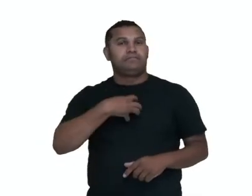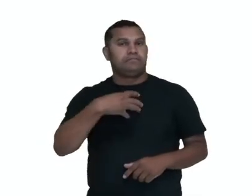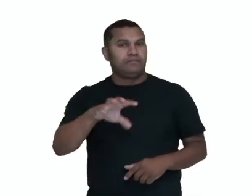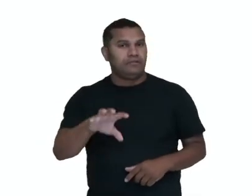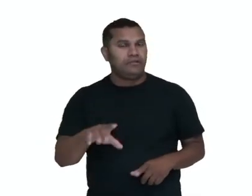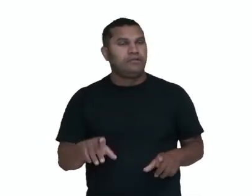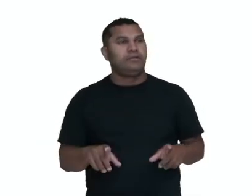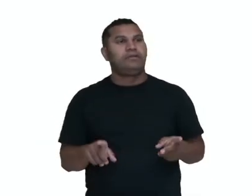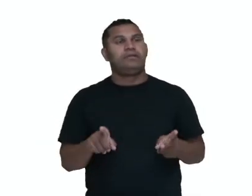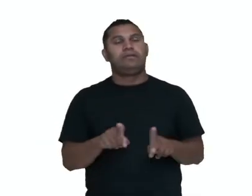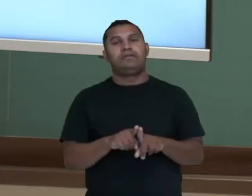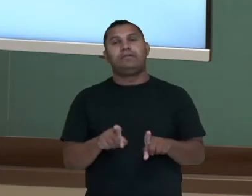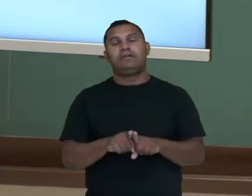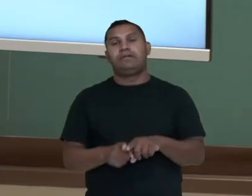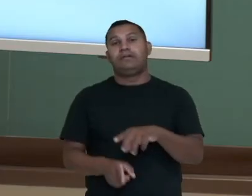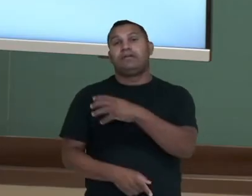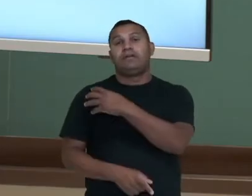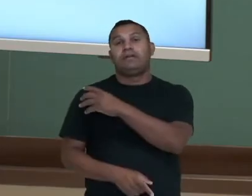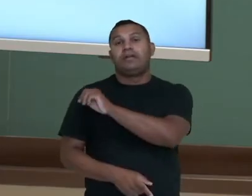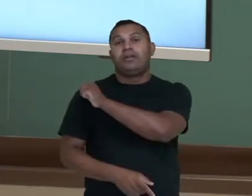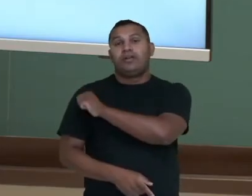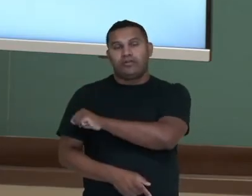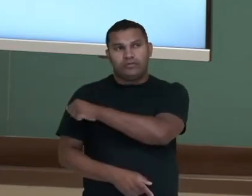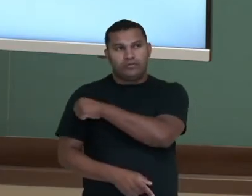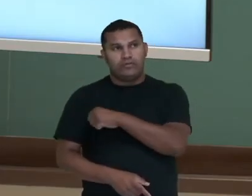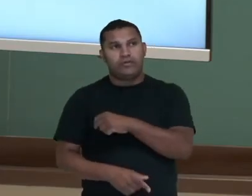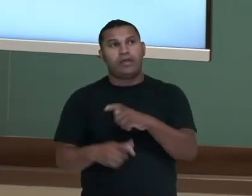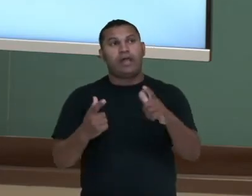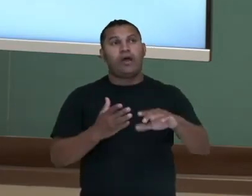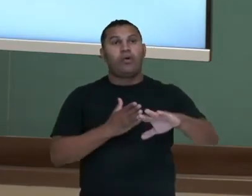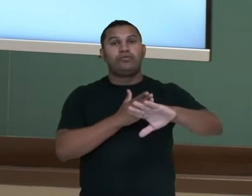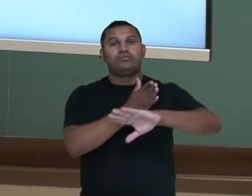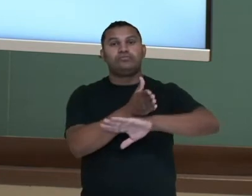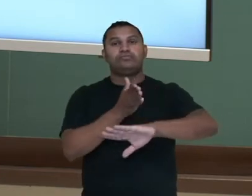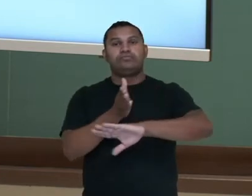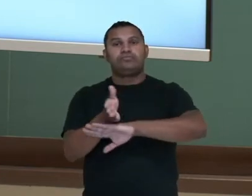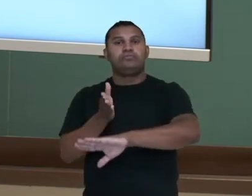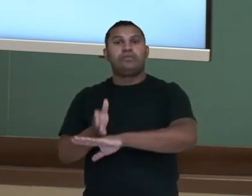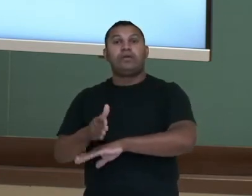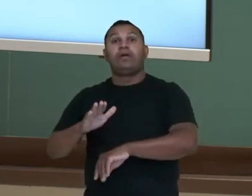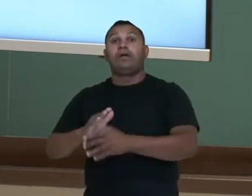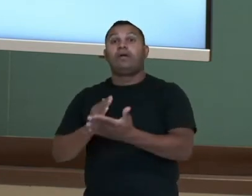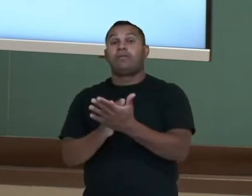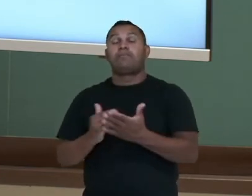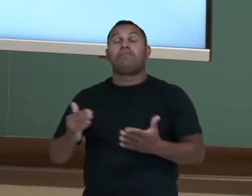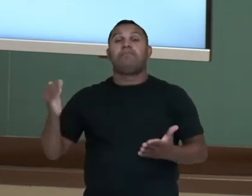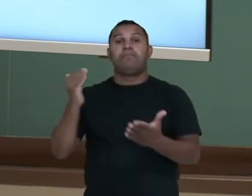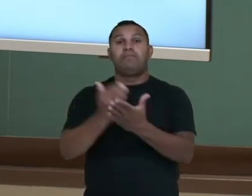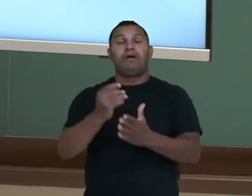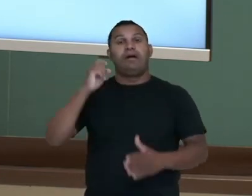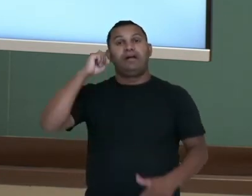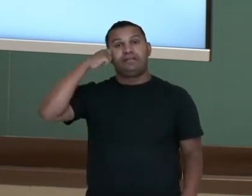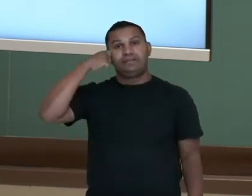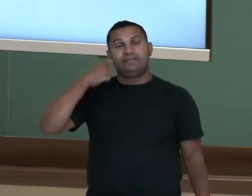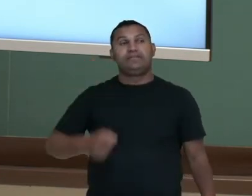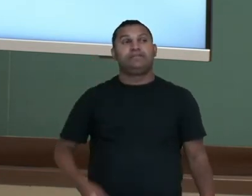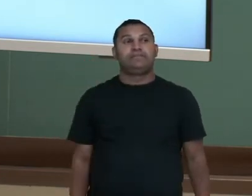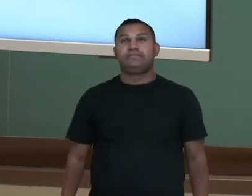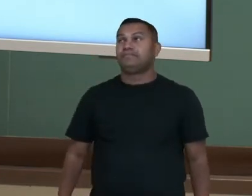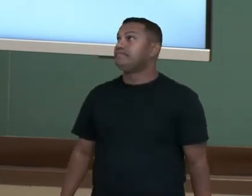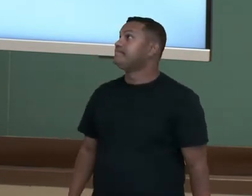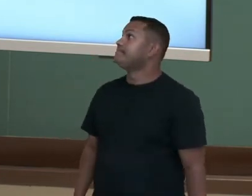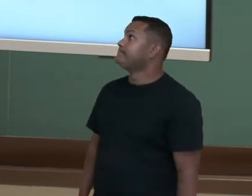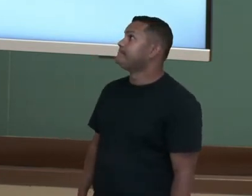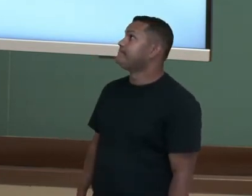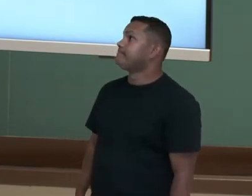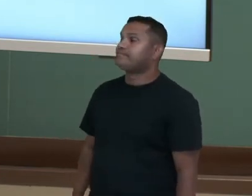porto de entrada desses africanos e africanas aqui no Brasil. E aí, então, também essa rota, né? Que vinha também